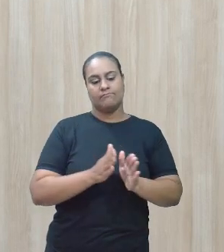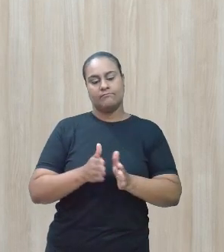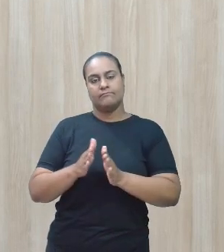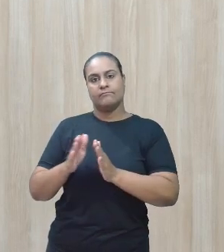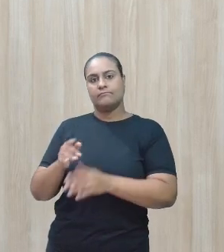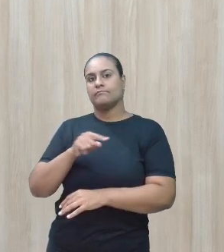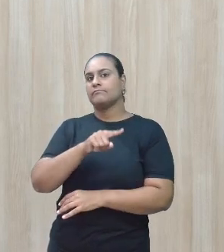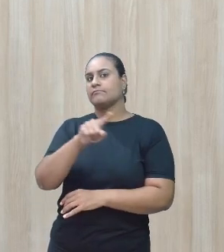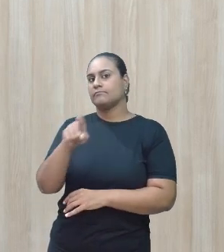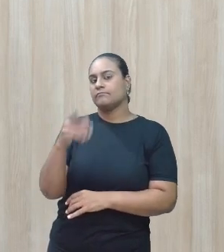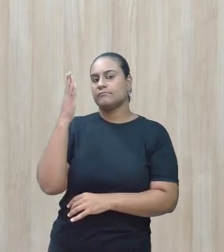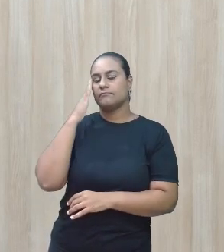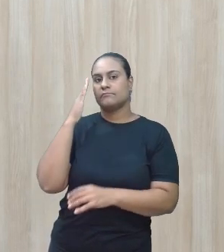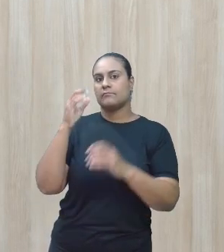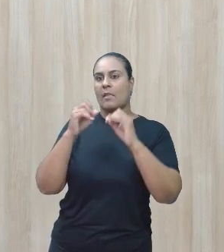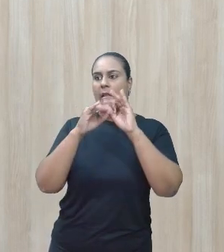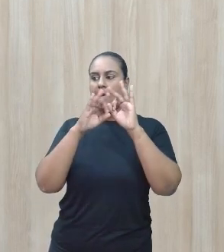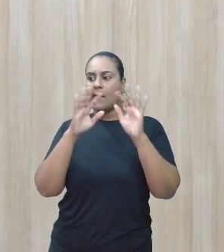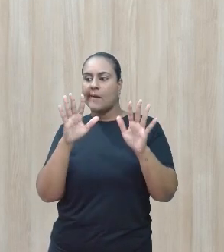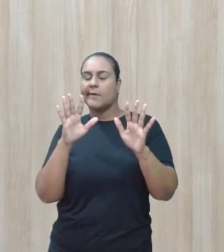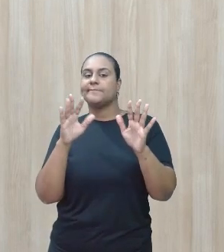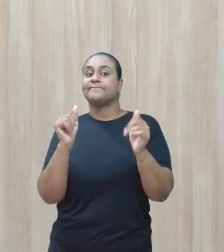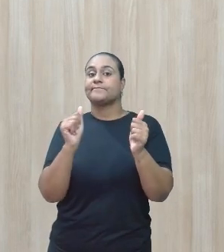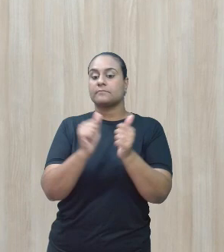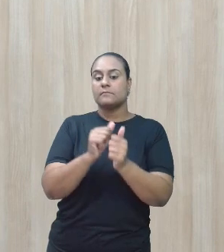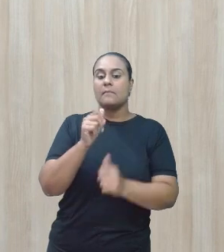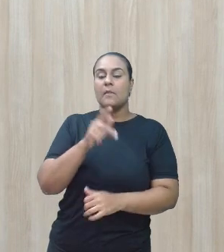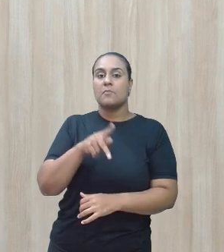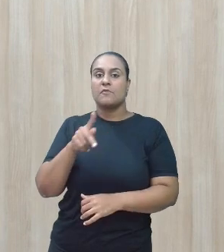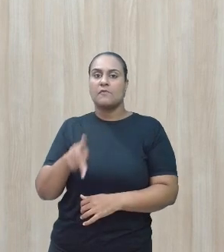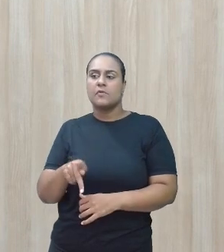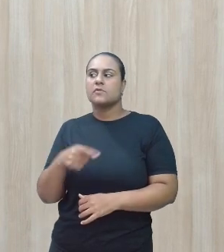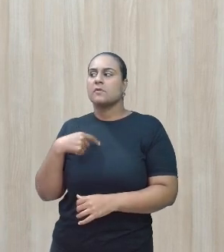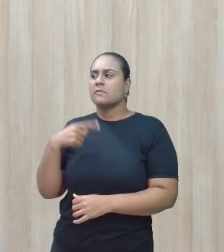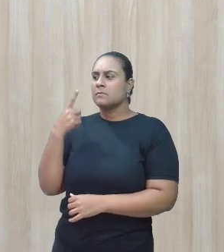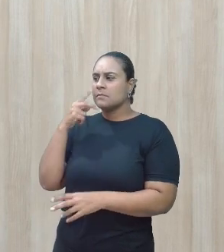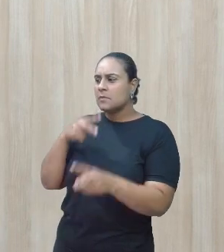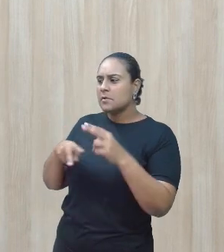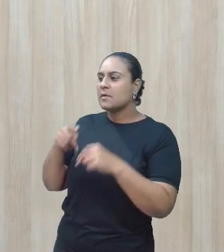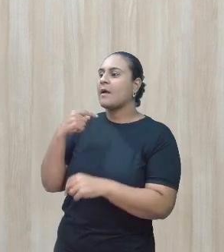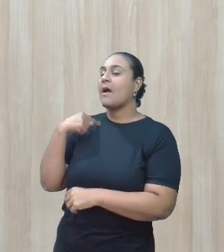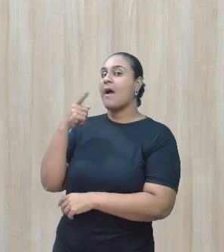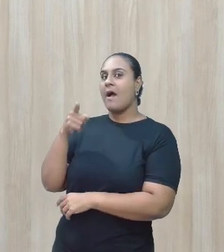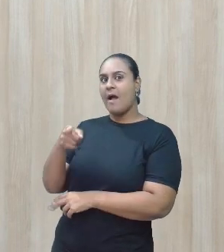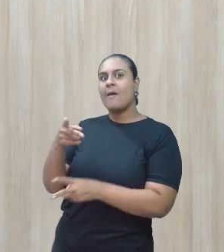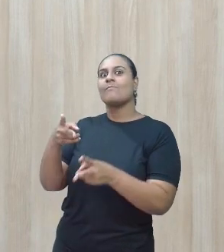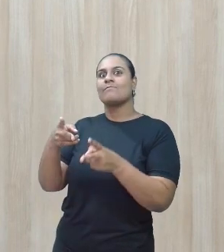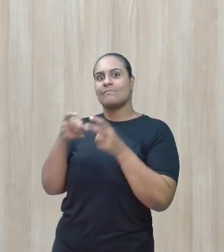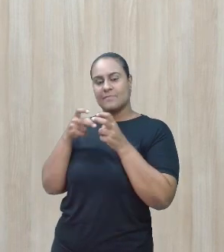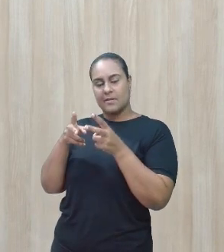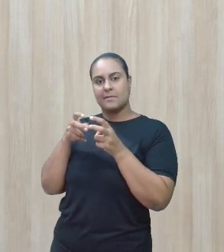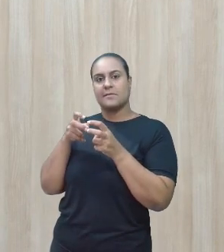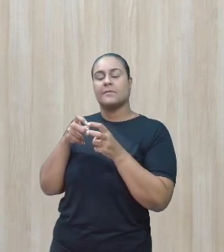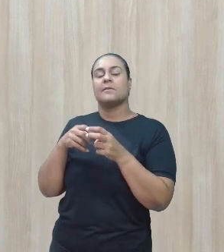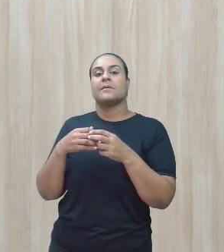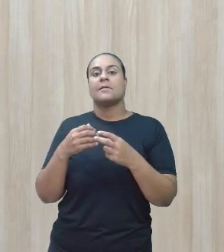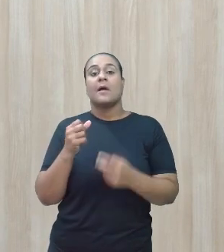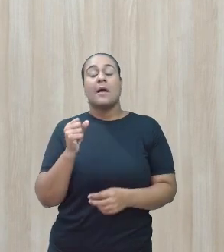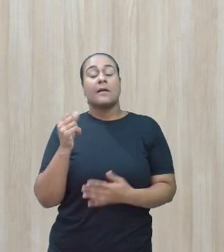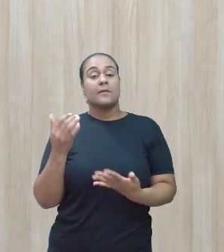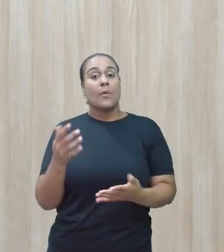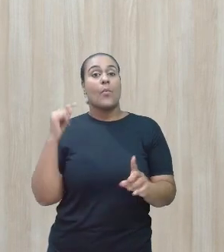que você, quando estiver aí com seu professor, você consiga estabelecer outras relações, né? Lembrando que a ideia aqui